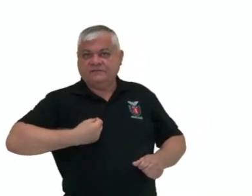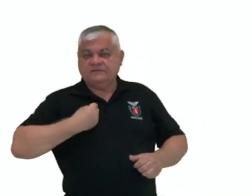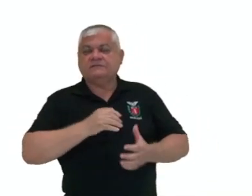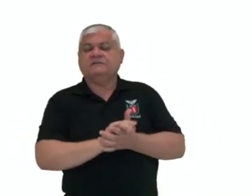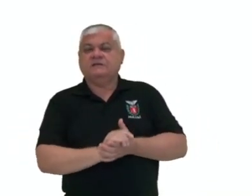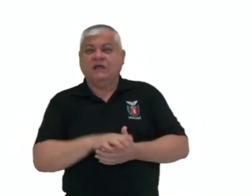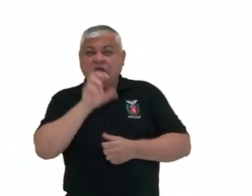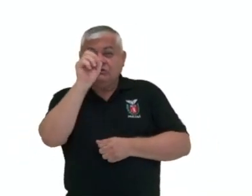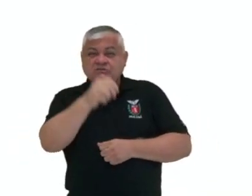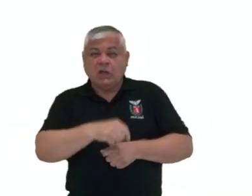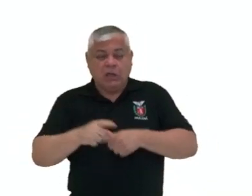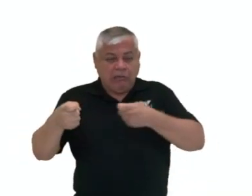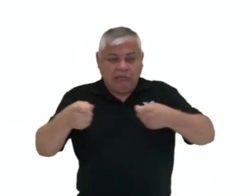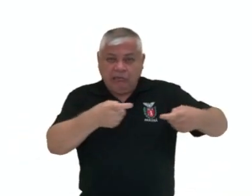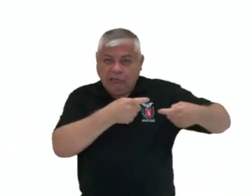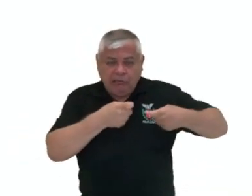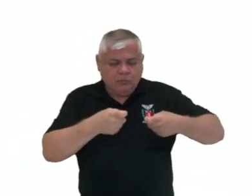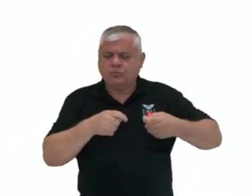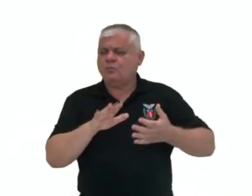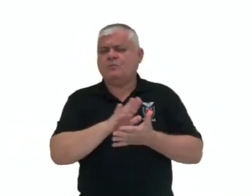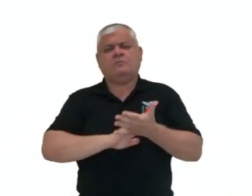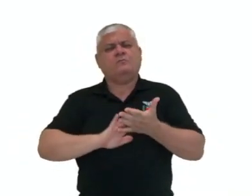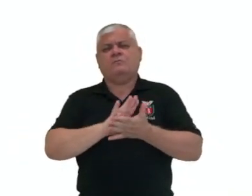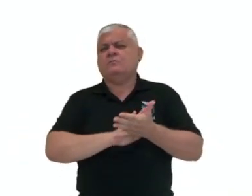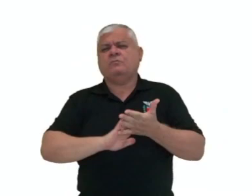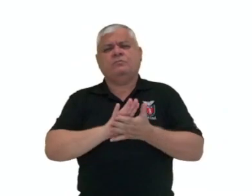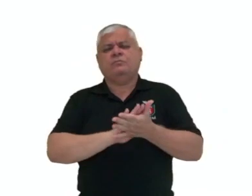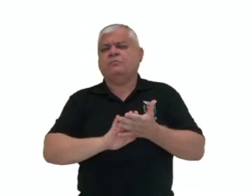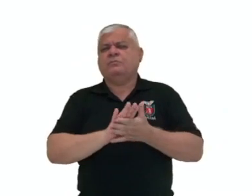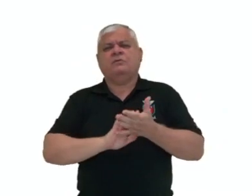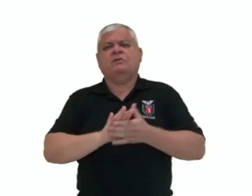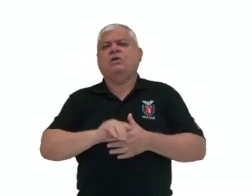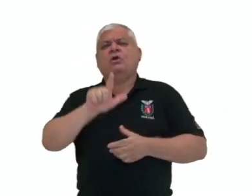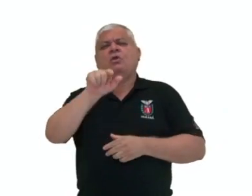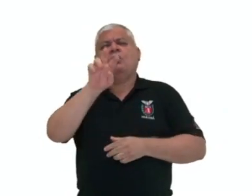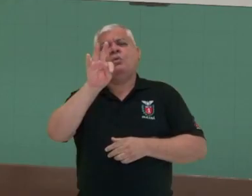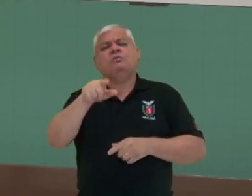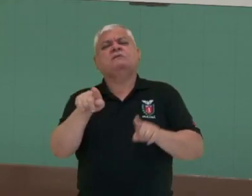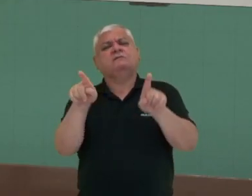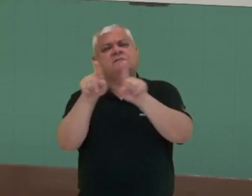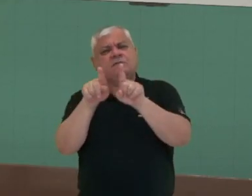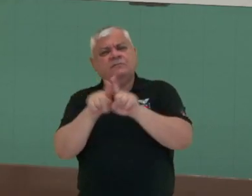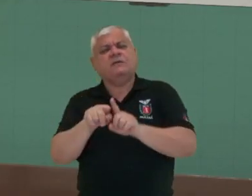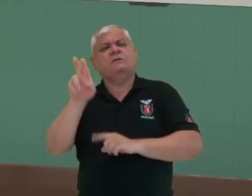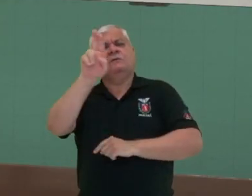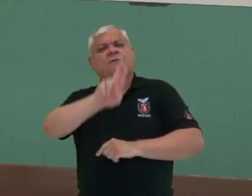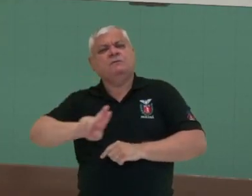as guerras, as lutas foram utilizadas também como meio de